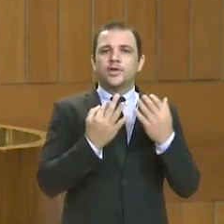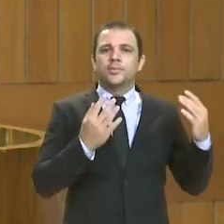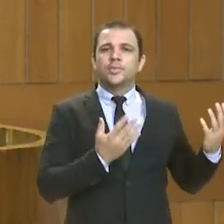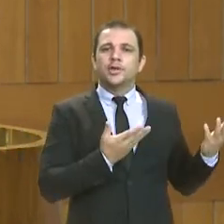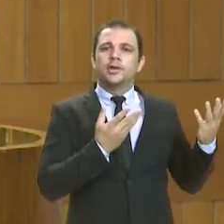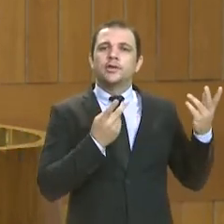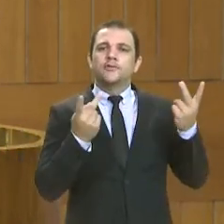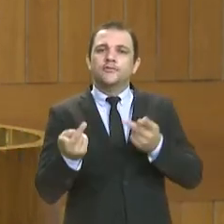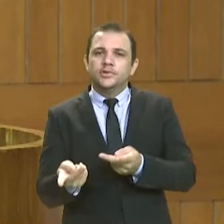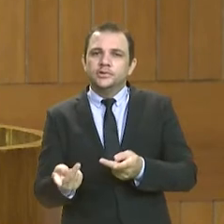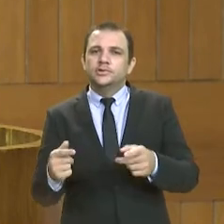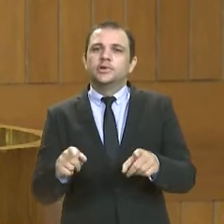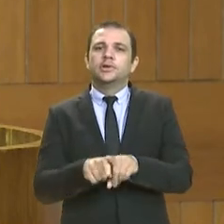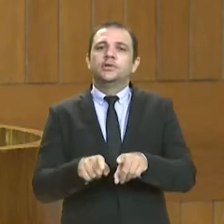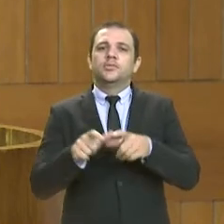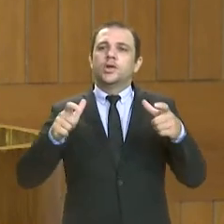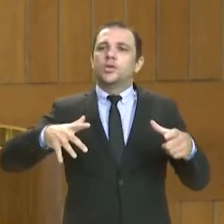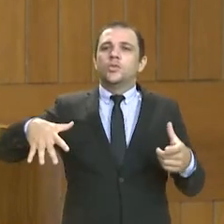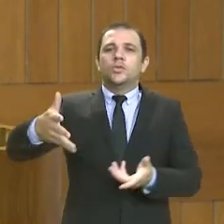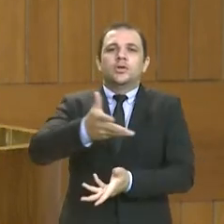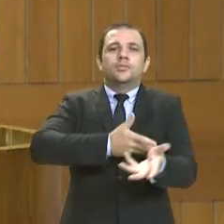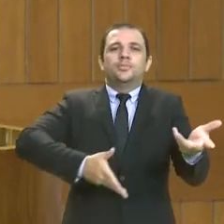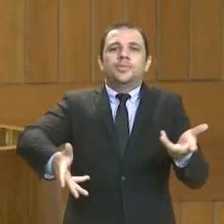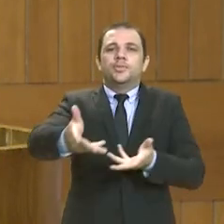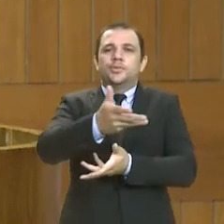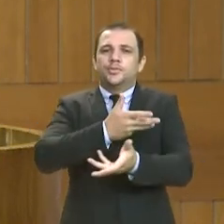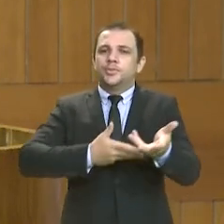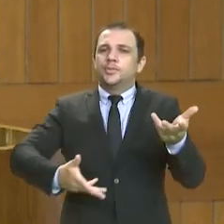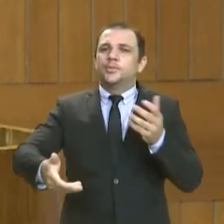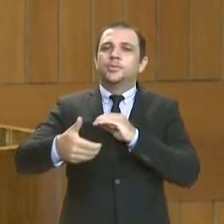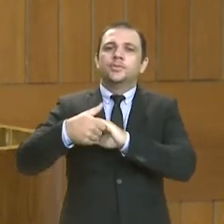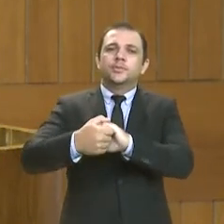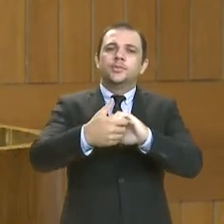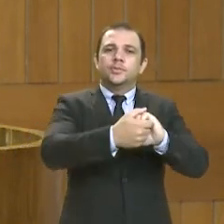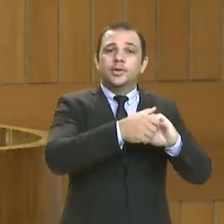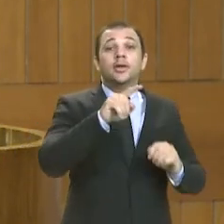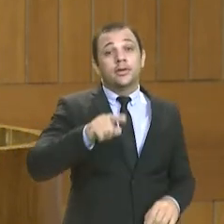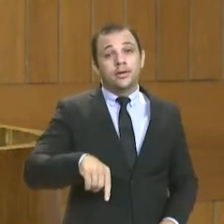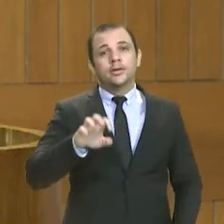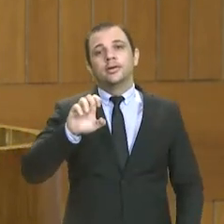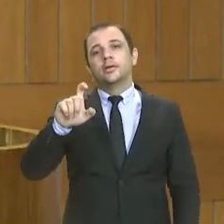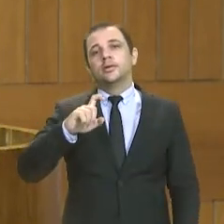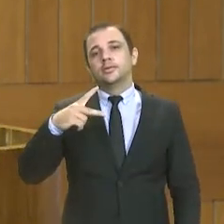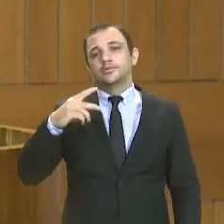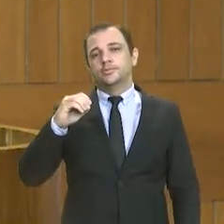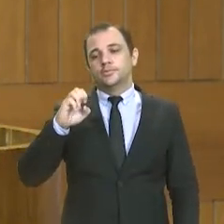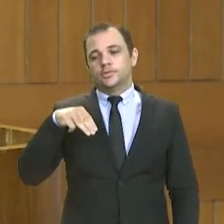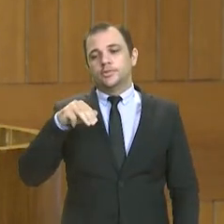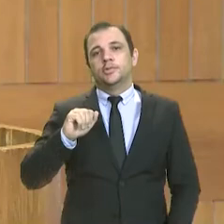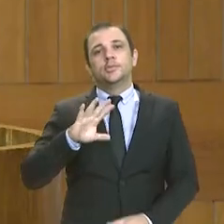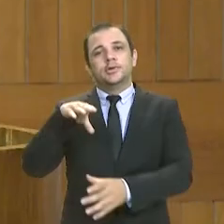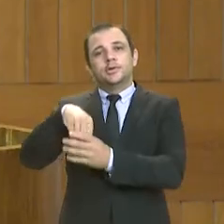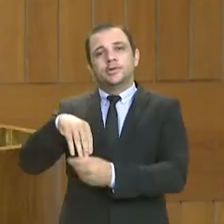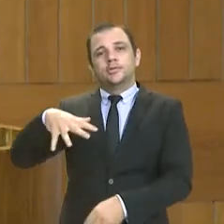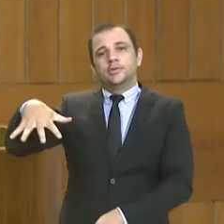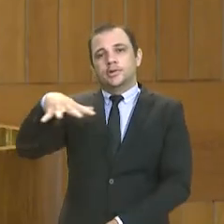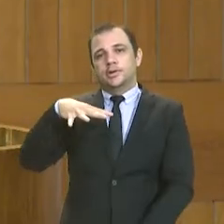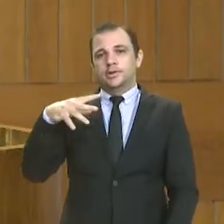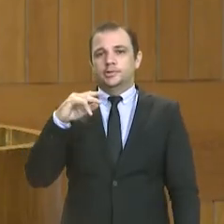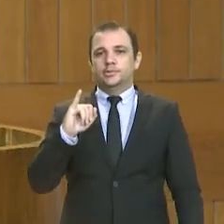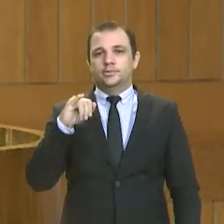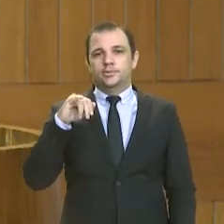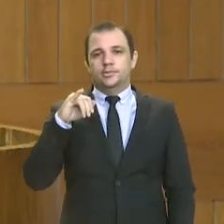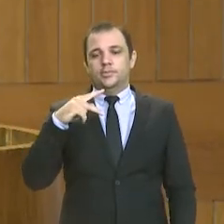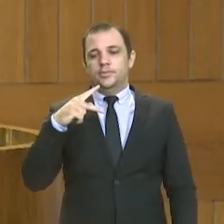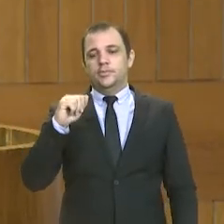ambiente que nós vamos aí de confraternização, que é a Expoema no Parque Independência. Então, peço aqui ao governo